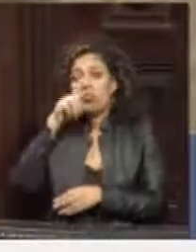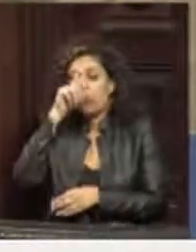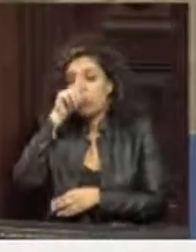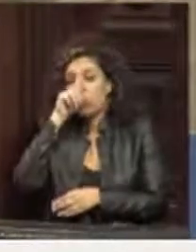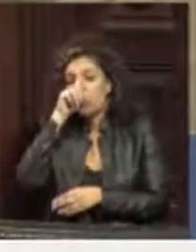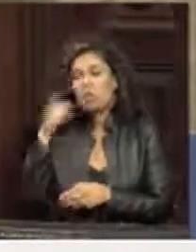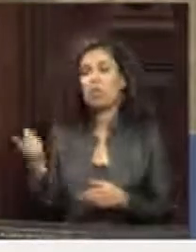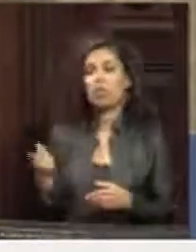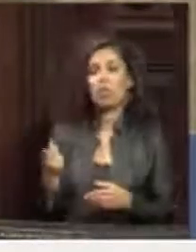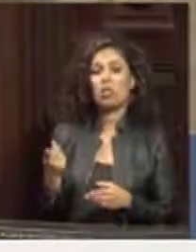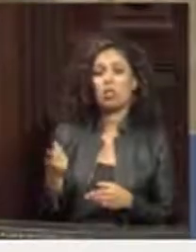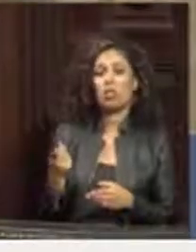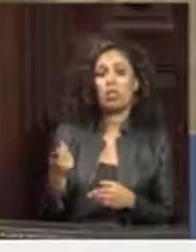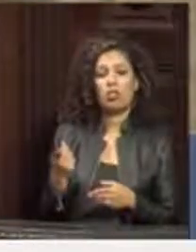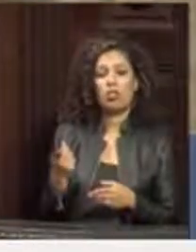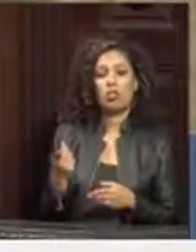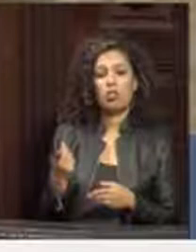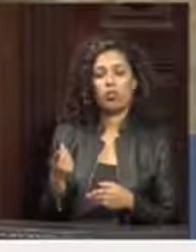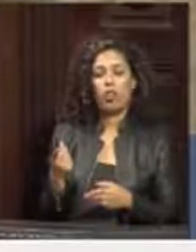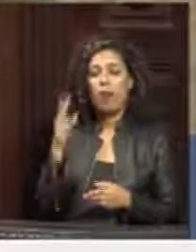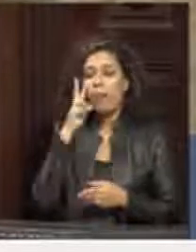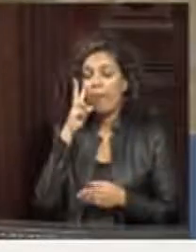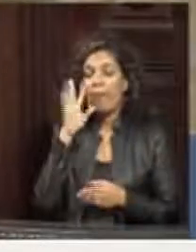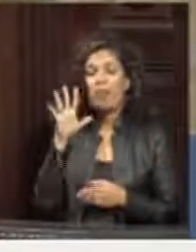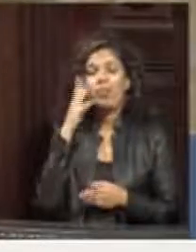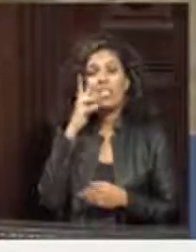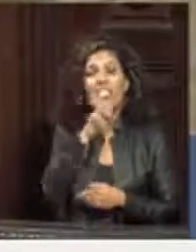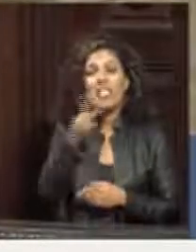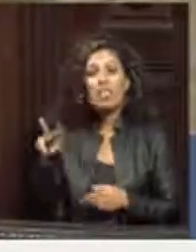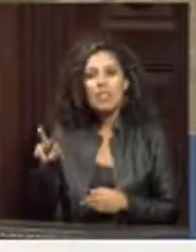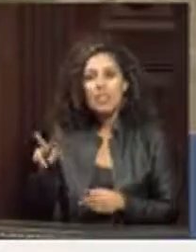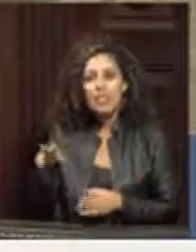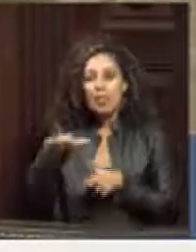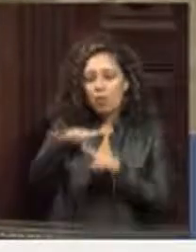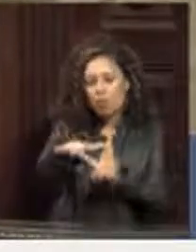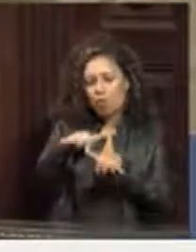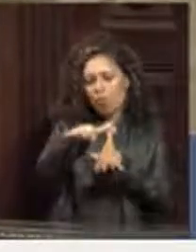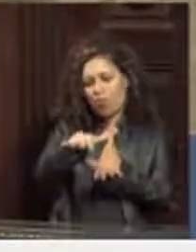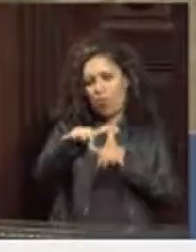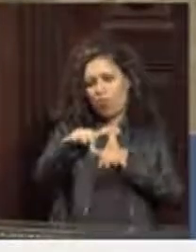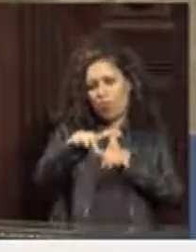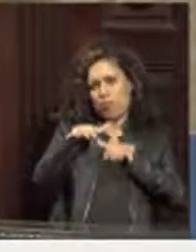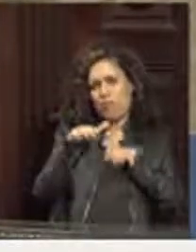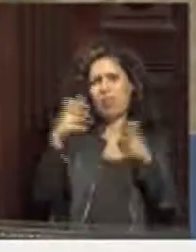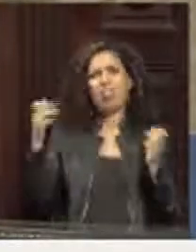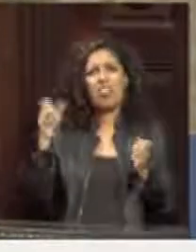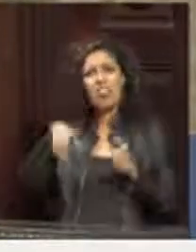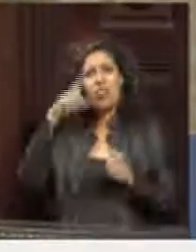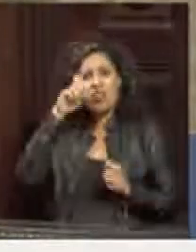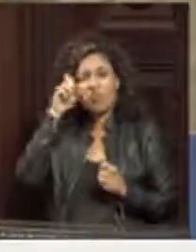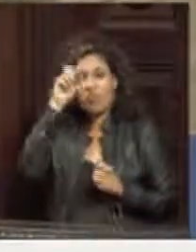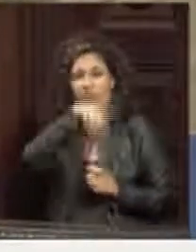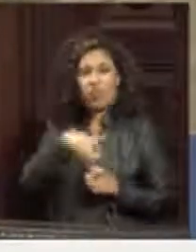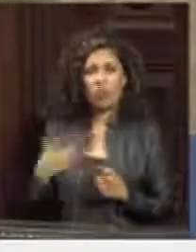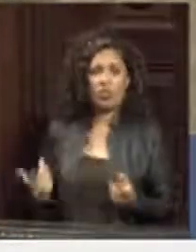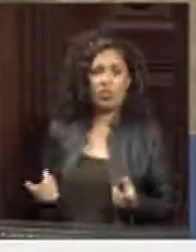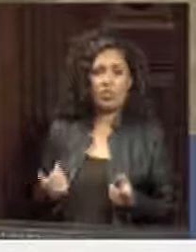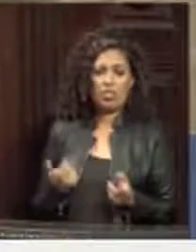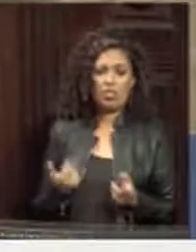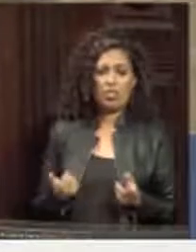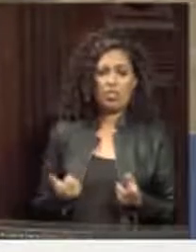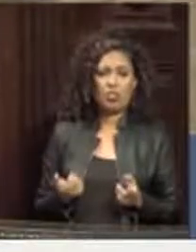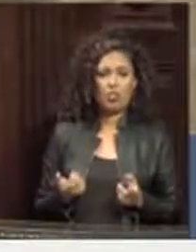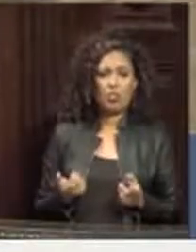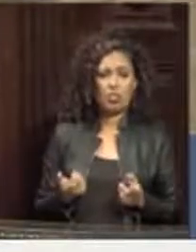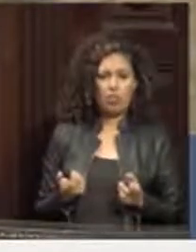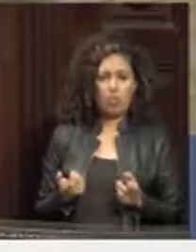Cambuci, ponto de pergunta. Intransitável. Você tem que escolher, você faz uma estrada, Anderson, de 20 quilômetros